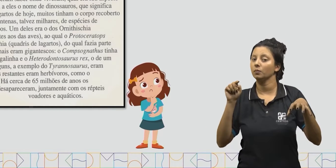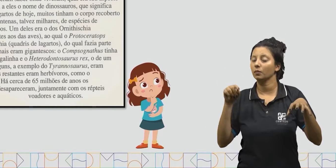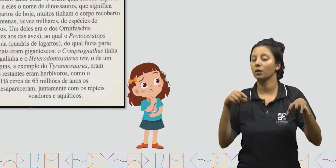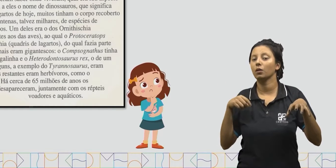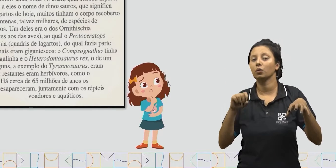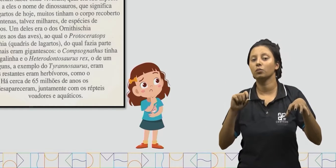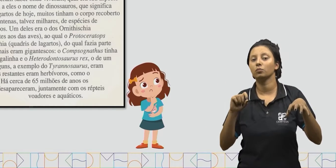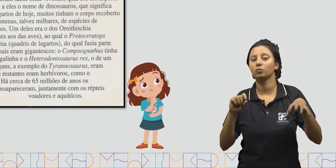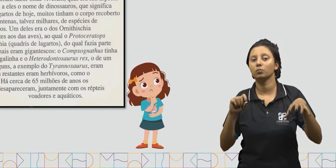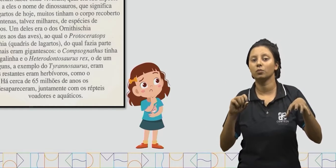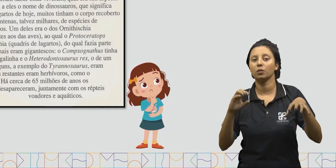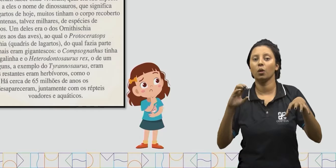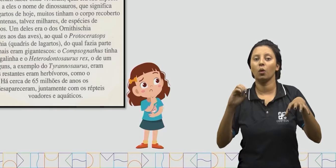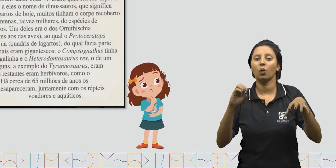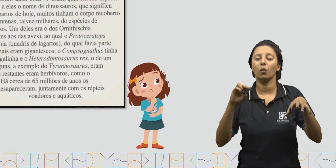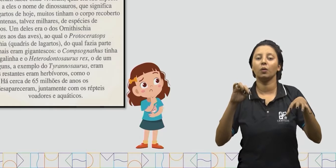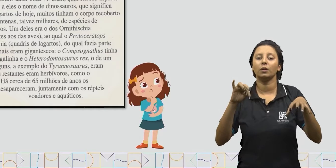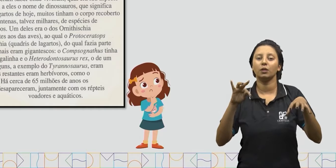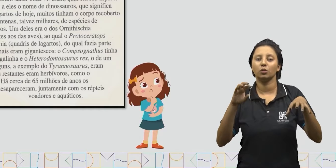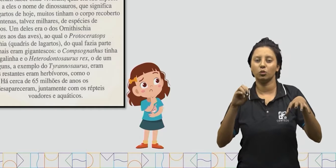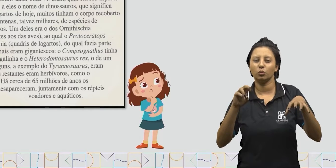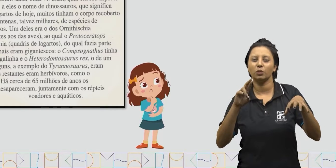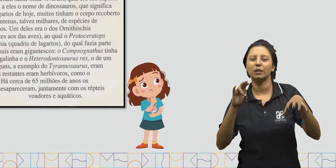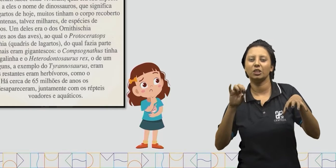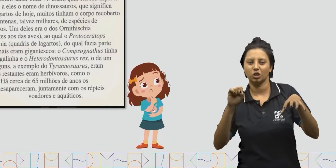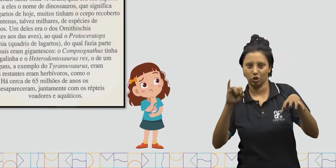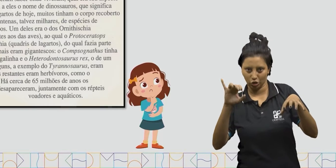o dos Ornithischia,